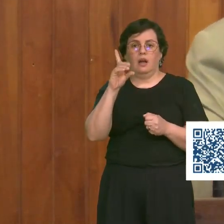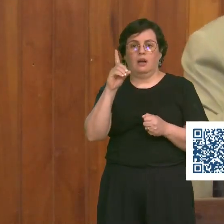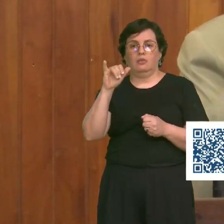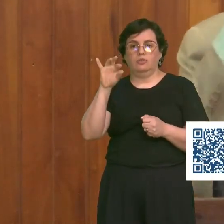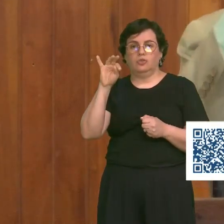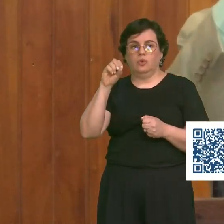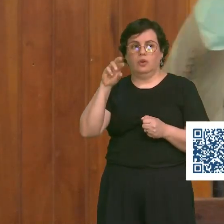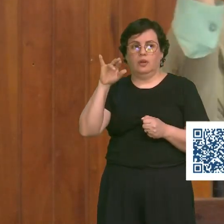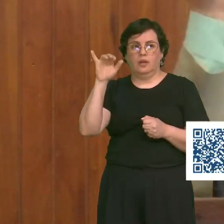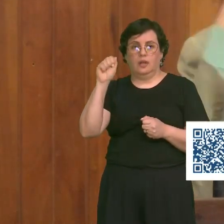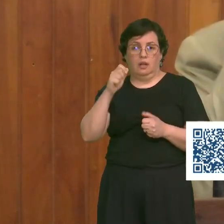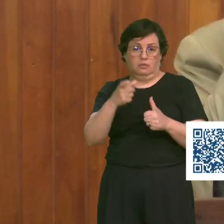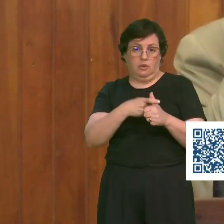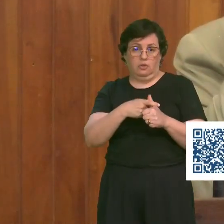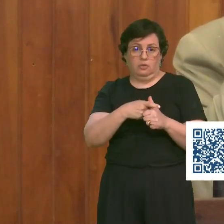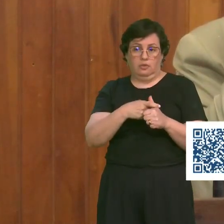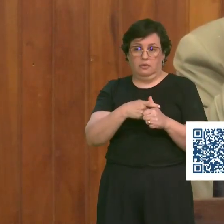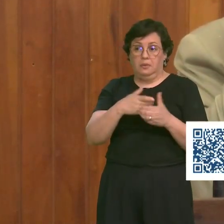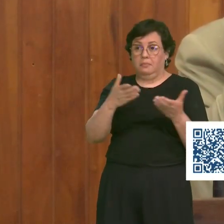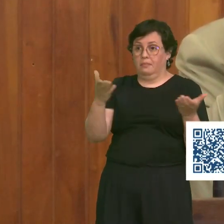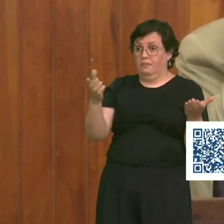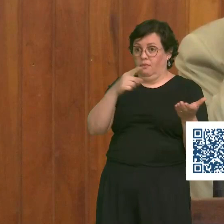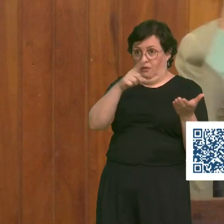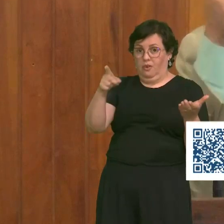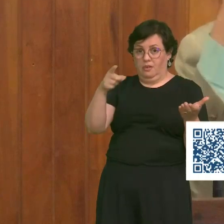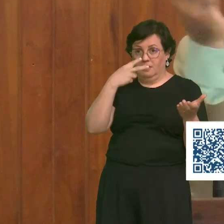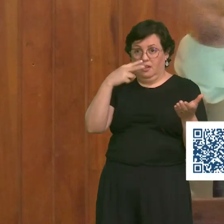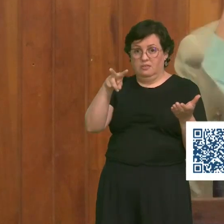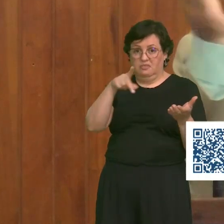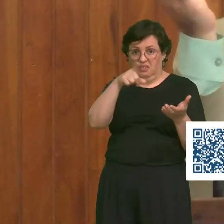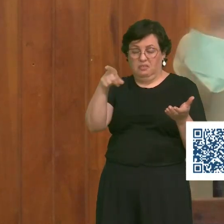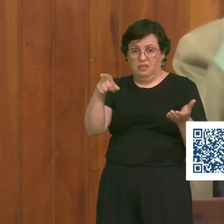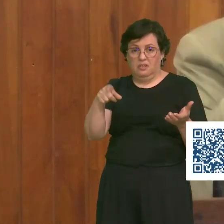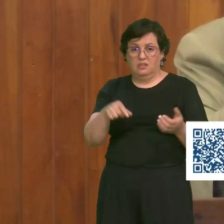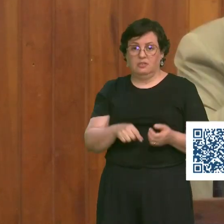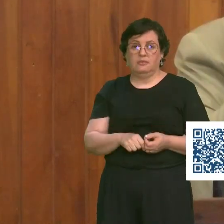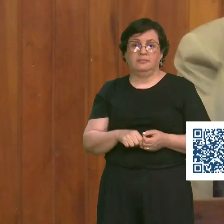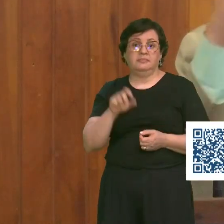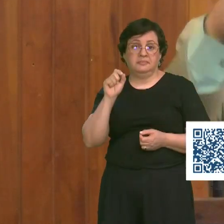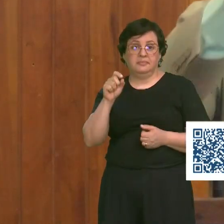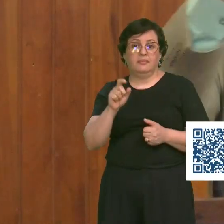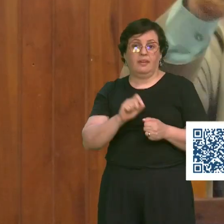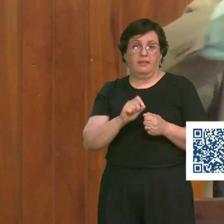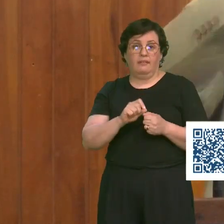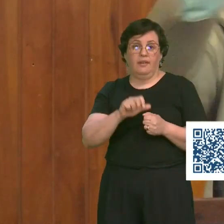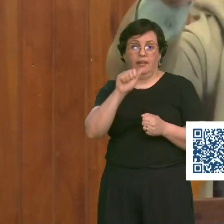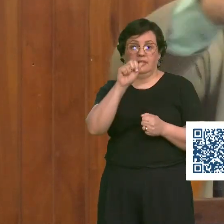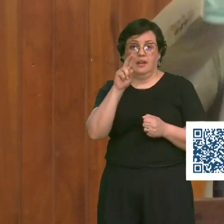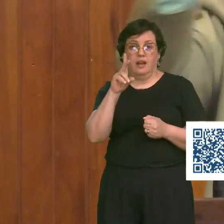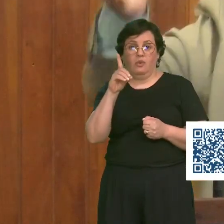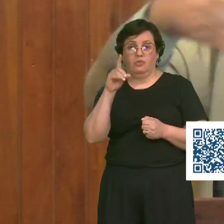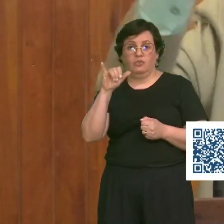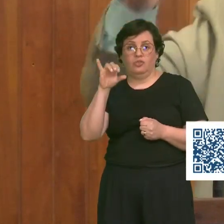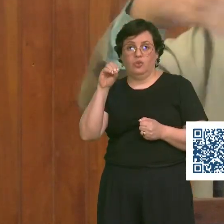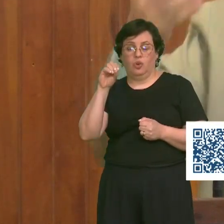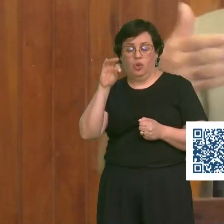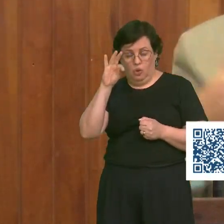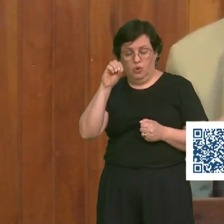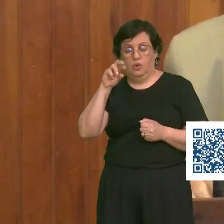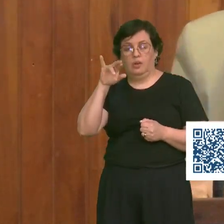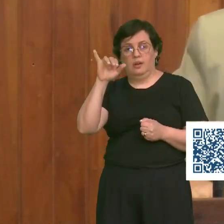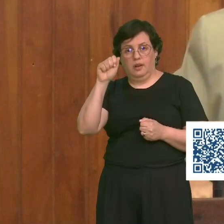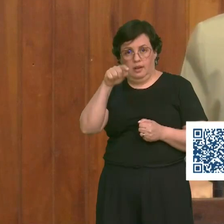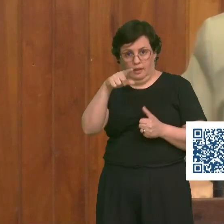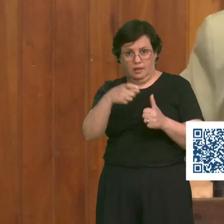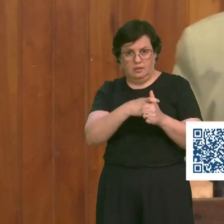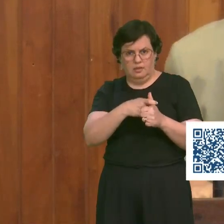da dívida alguém ouviu falar que essa dívida foi auditada para apurar Quem seria os responsáveis